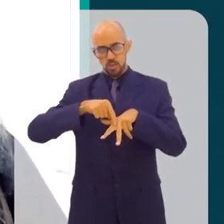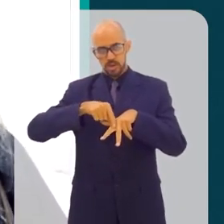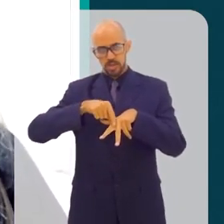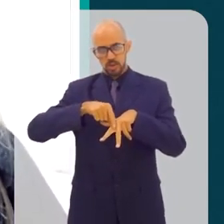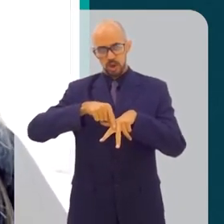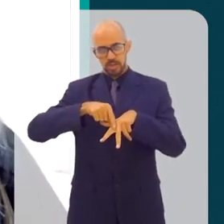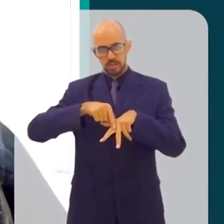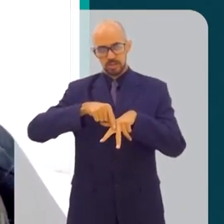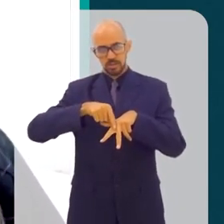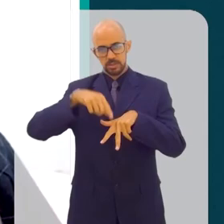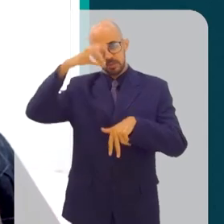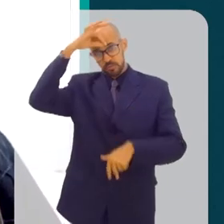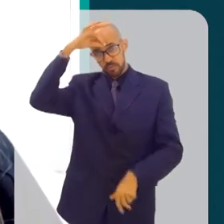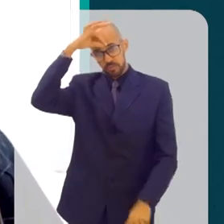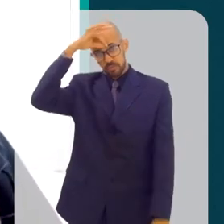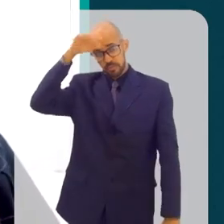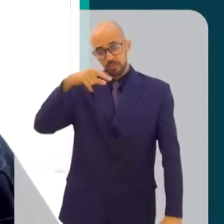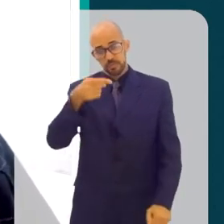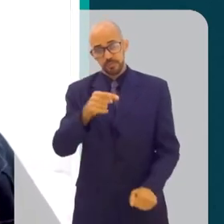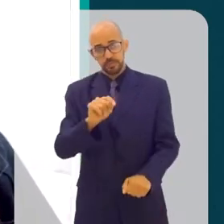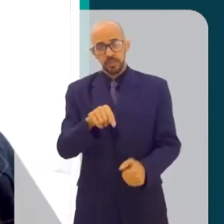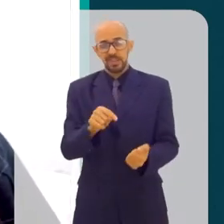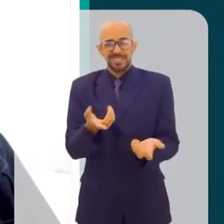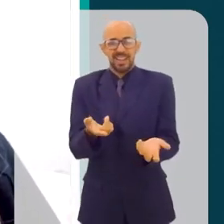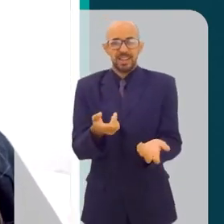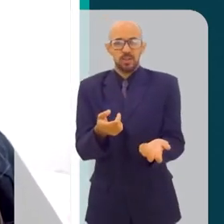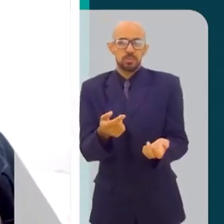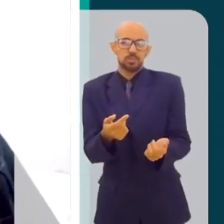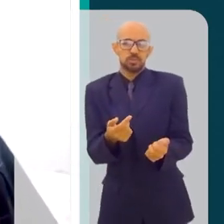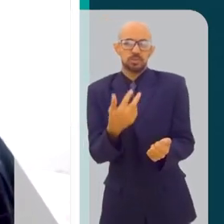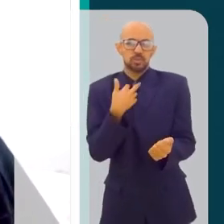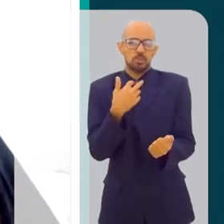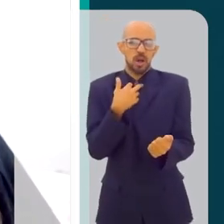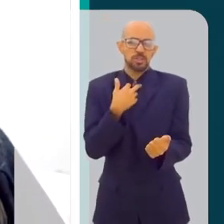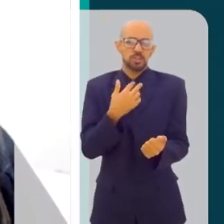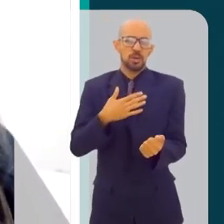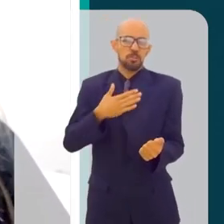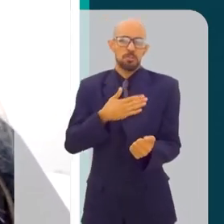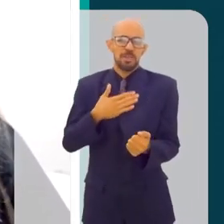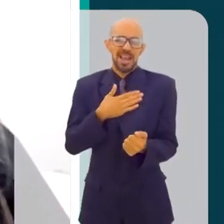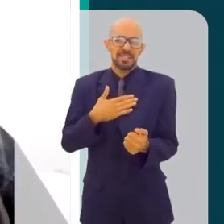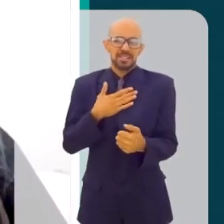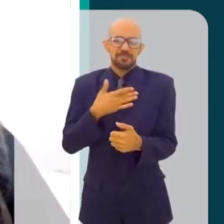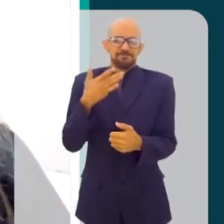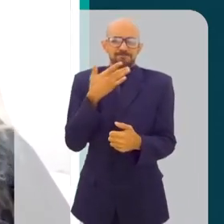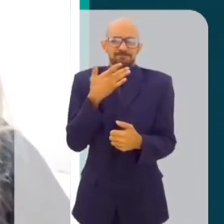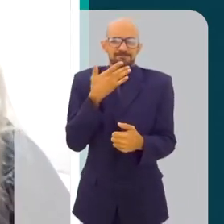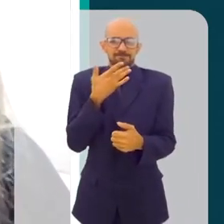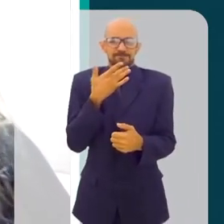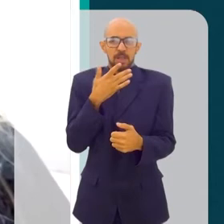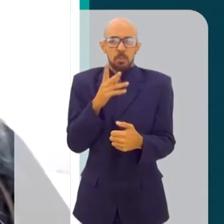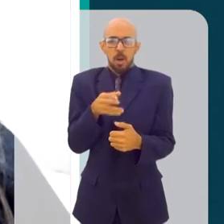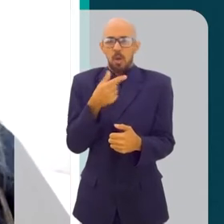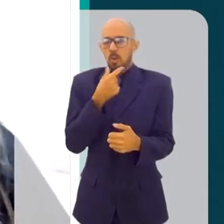clitóris, como se o nosso prazer feminino, é como se a gente não pudesse ter o mesmo prazer.